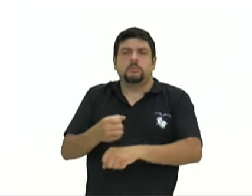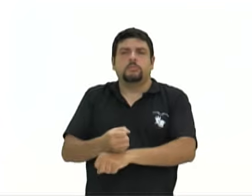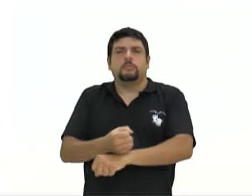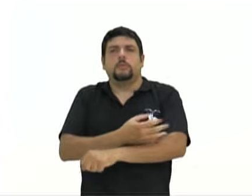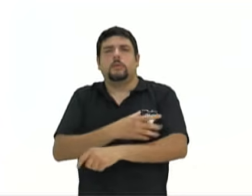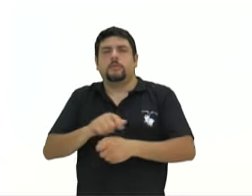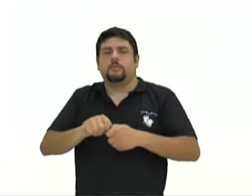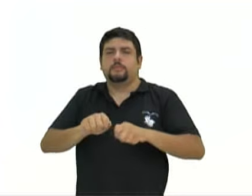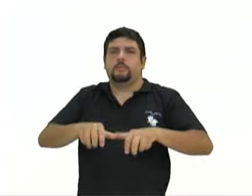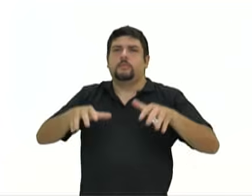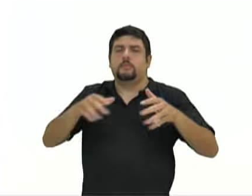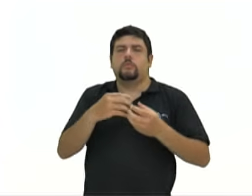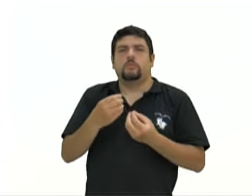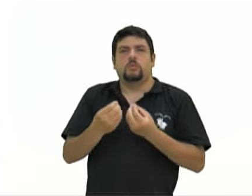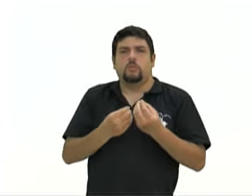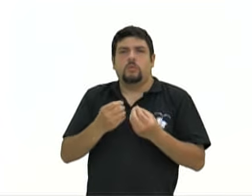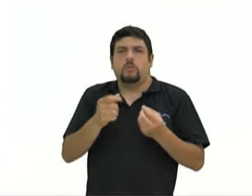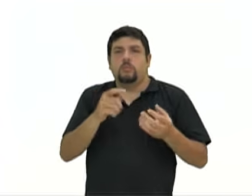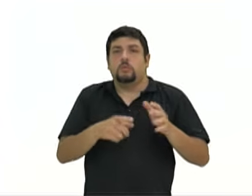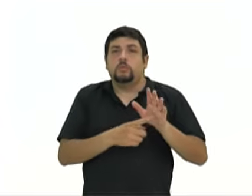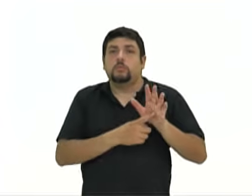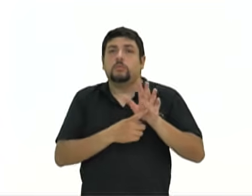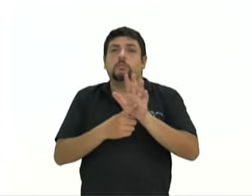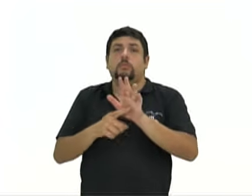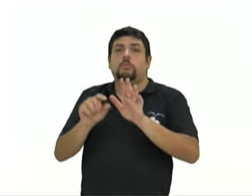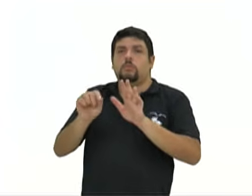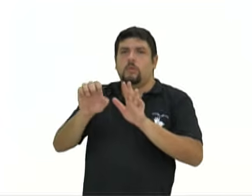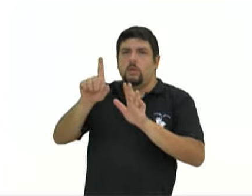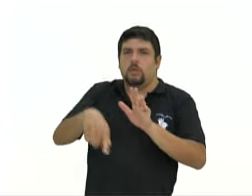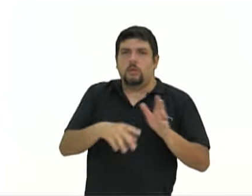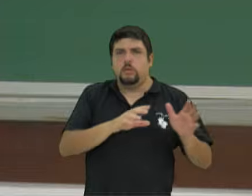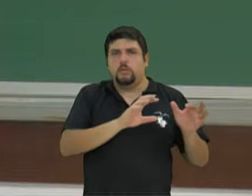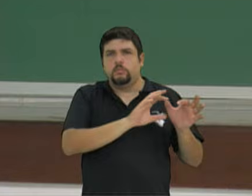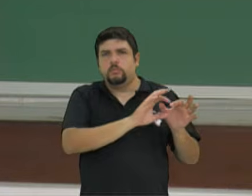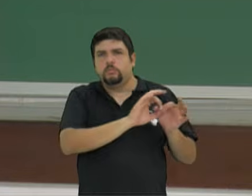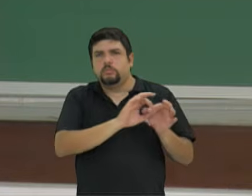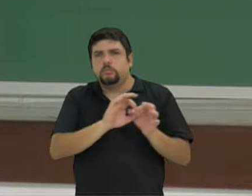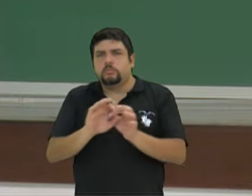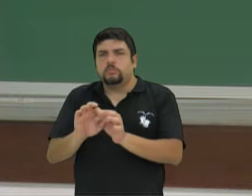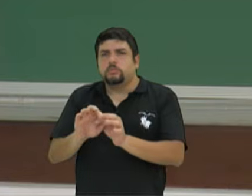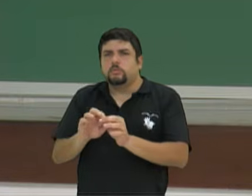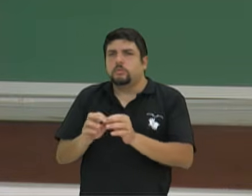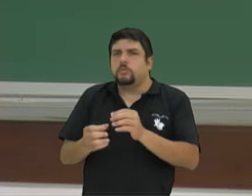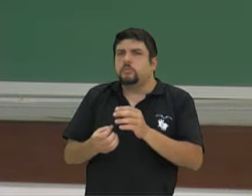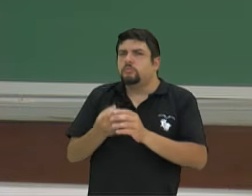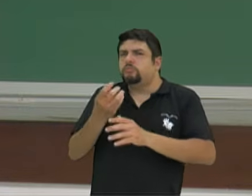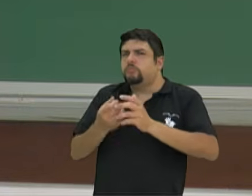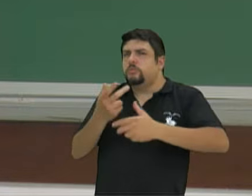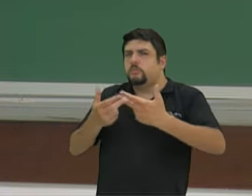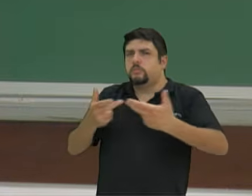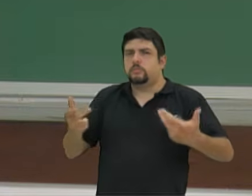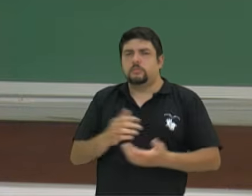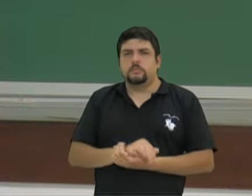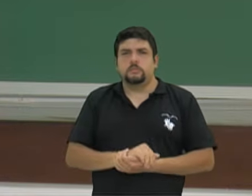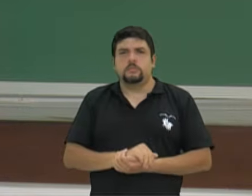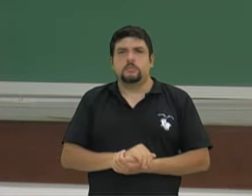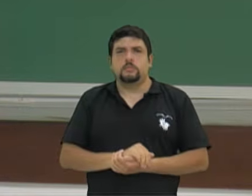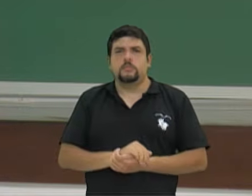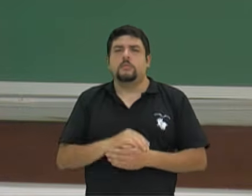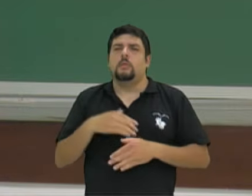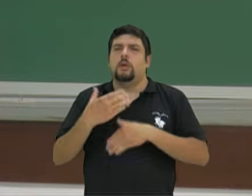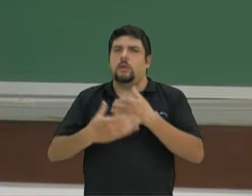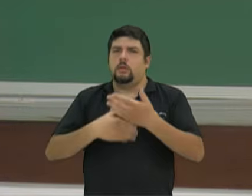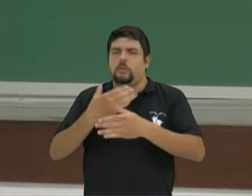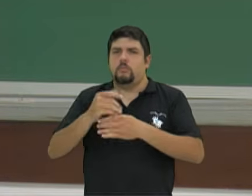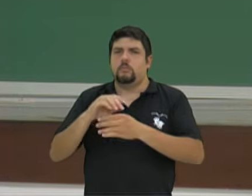possível o cinema se apresentar ao espectador enquanto fruto de uma série de artifícios, tá? Então esse era o cinema clássico. Aí surge o cinema moderno,